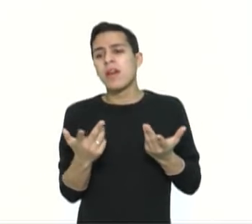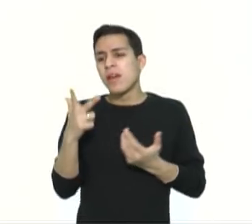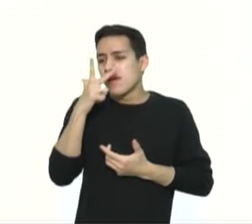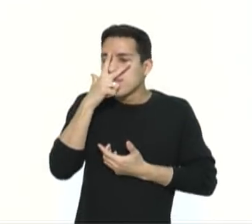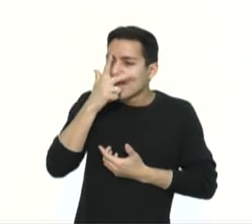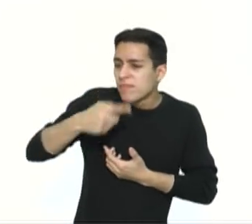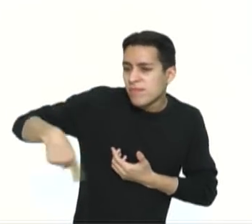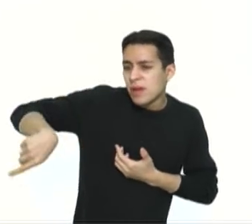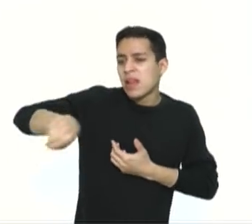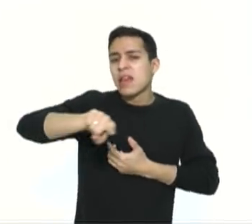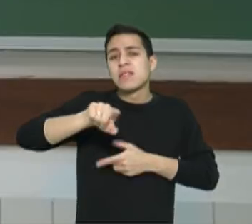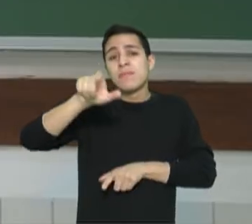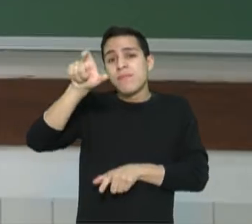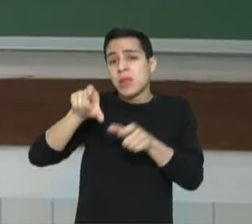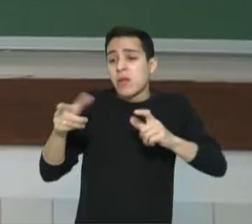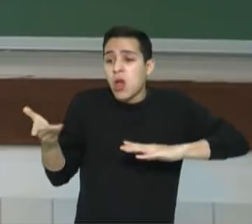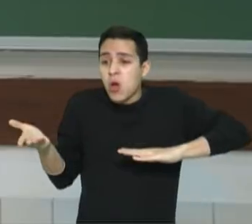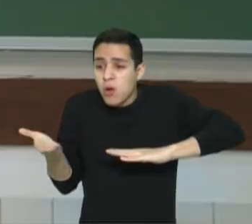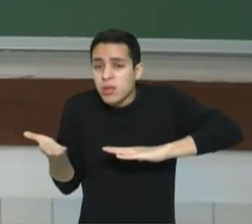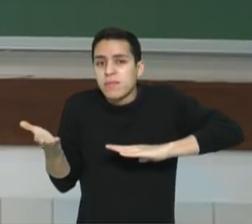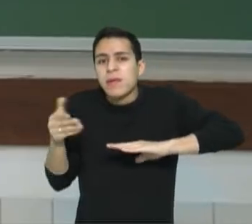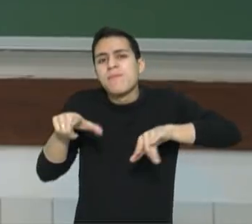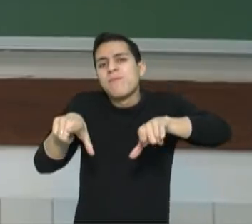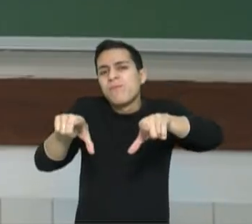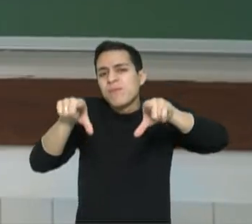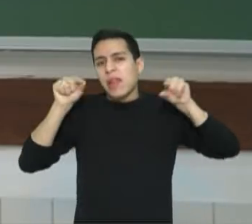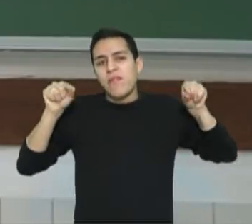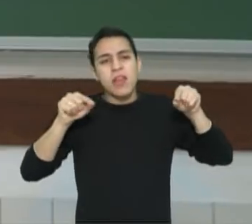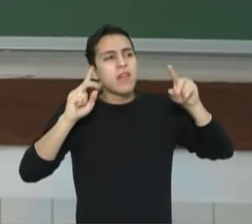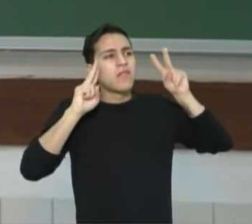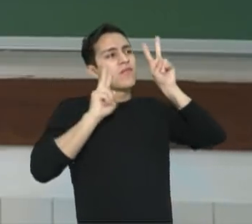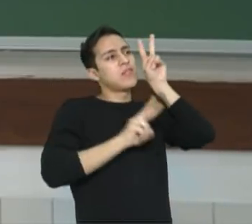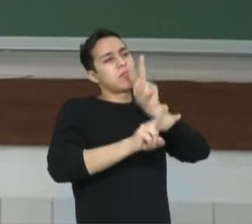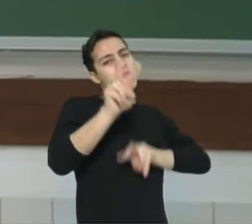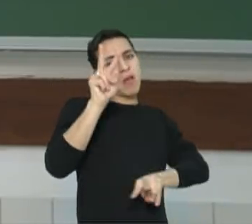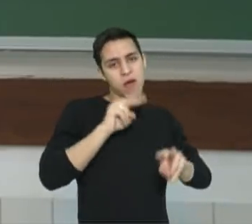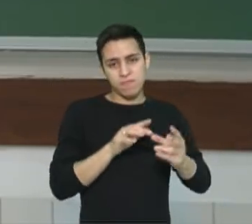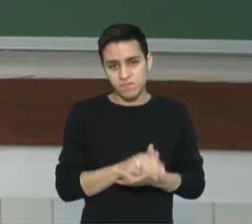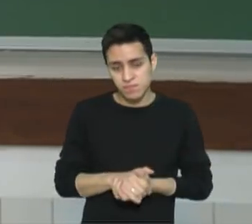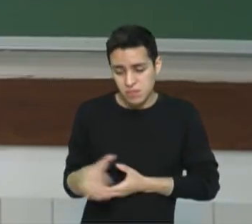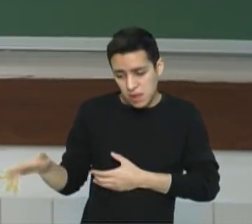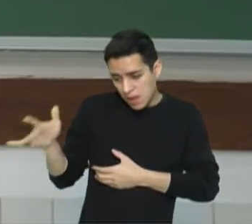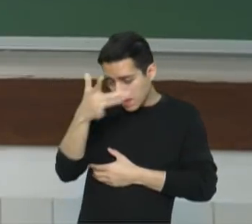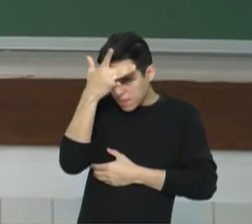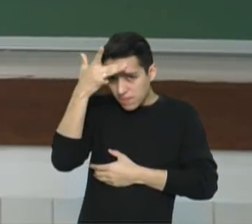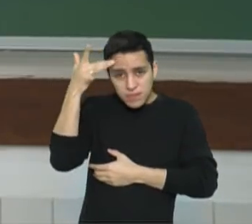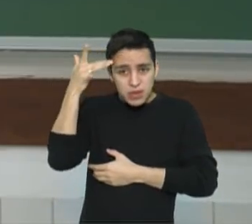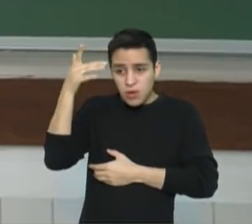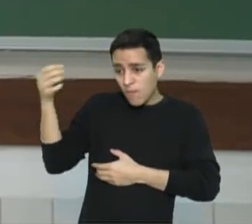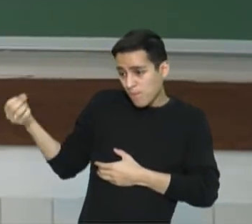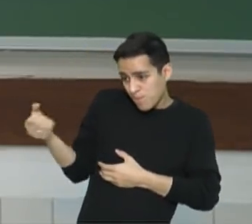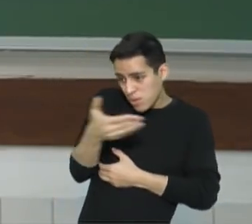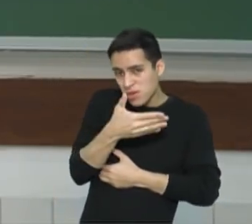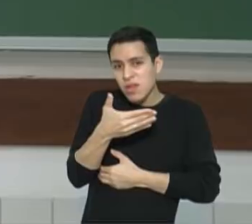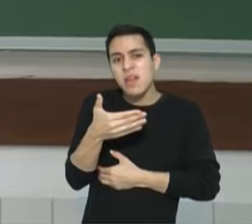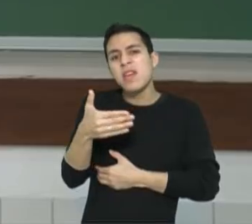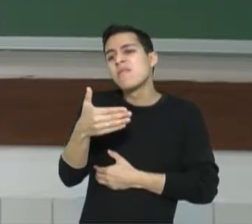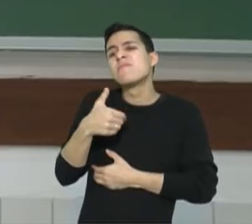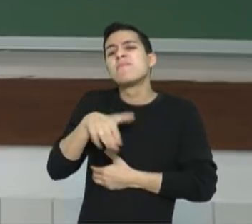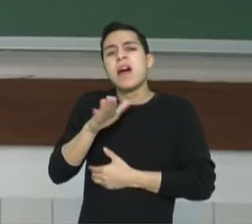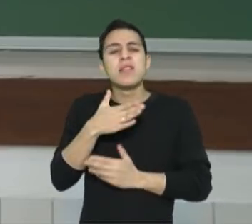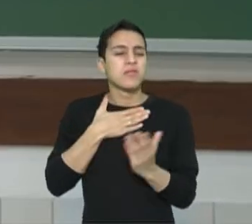contemporânea pela visualidade, né? O que ele está dizendo? Que o homem moderno, ele prefere textos